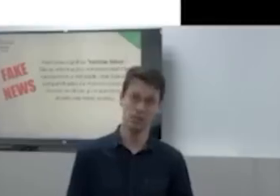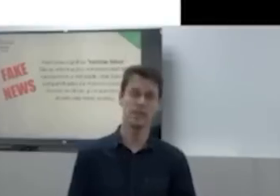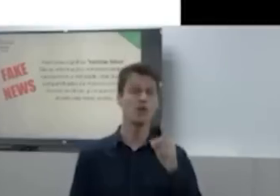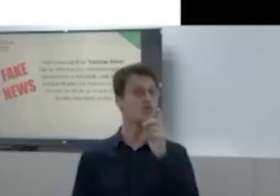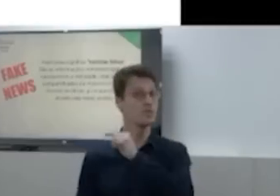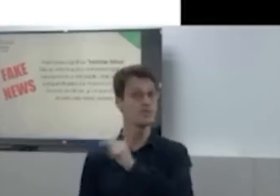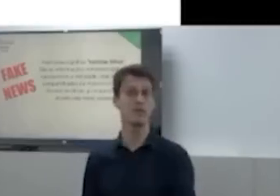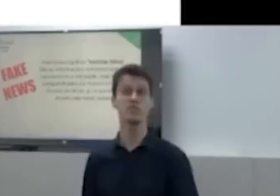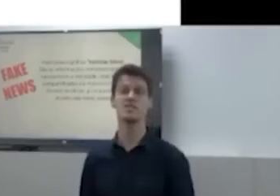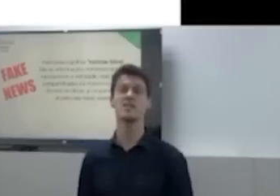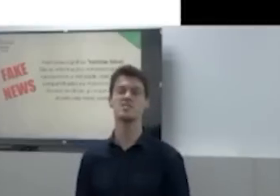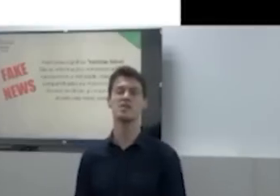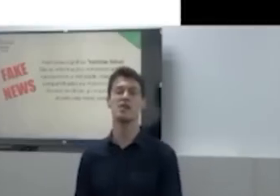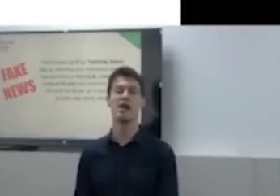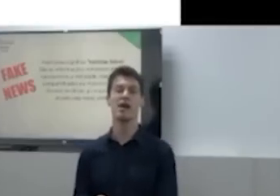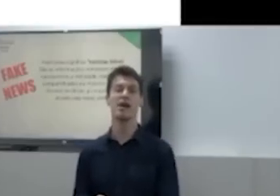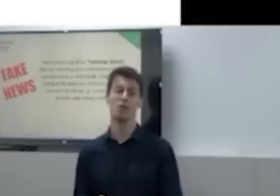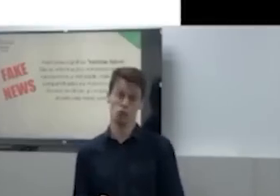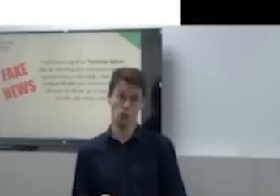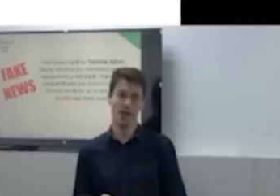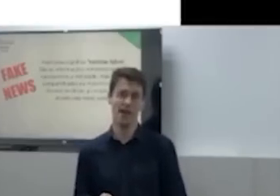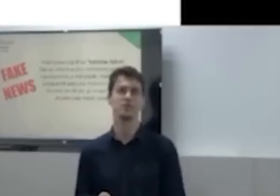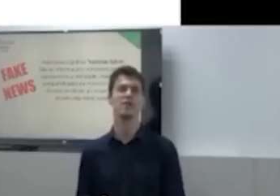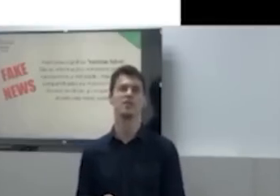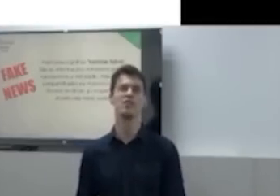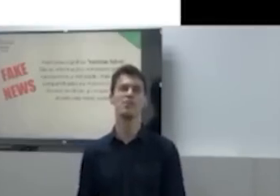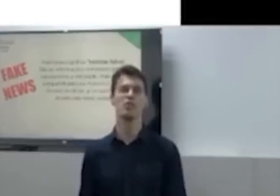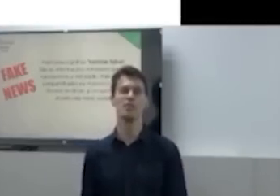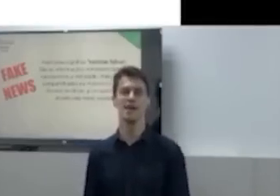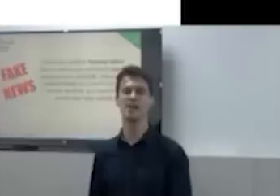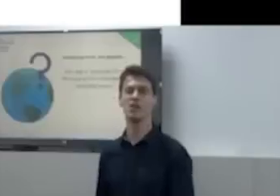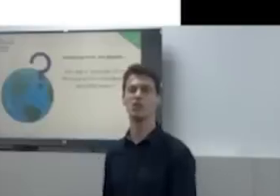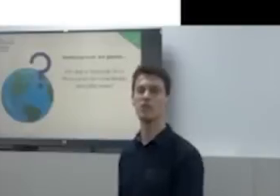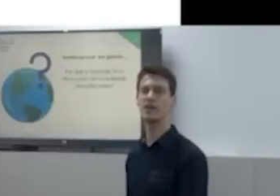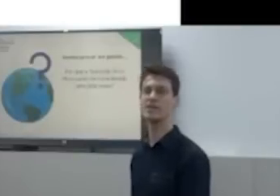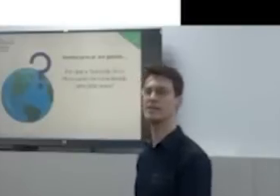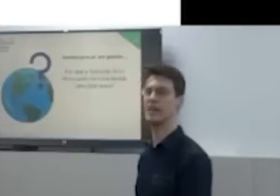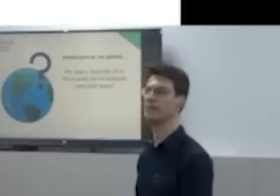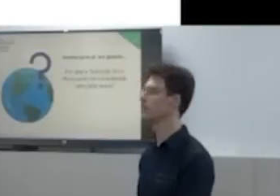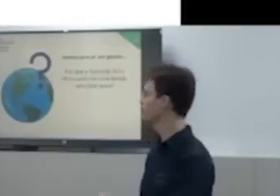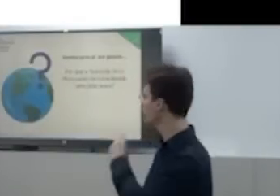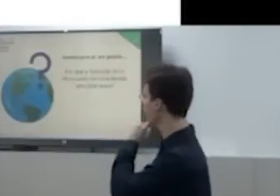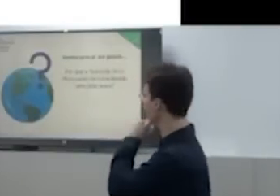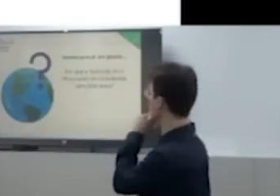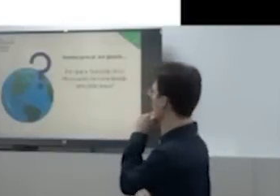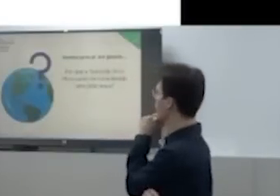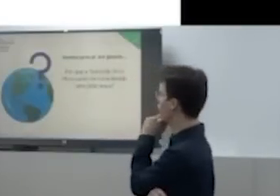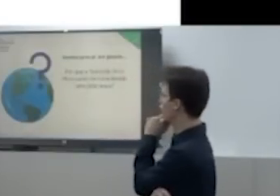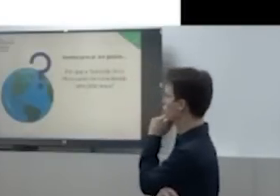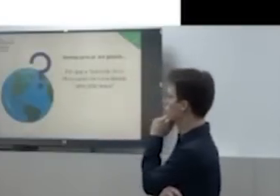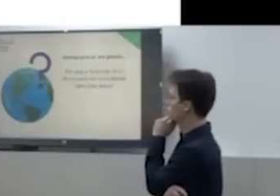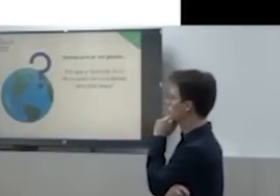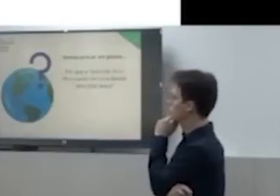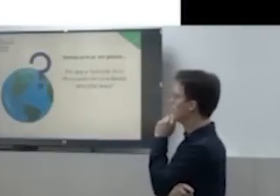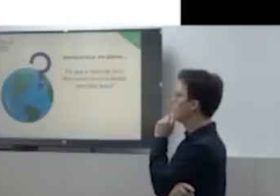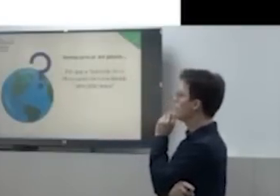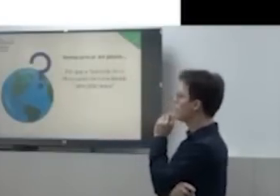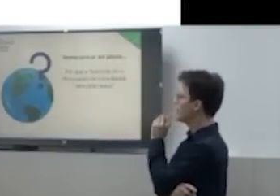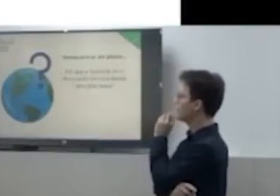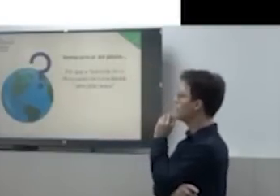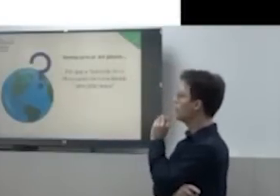dizem que não. Eu vou mostrar para vocês o correto. Então, vamos acompanhar comigo aqui na tela. Então, vamos pensar um